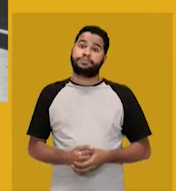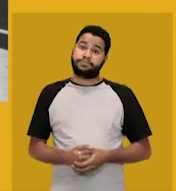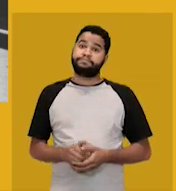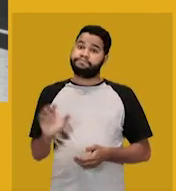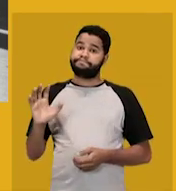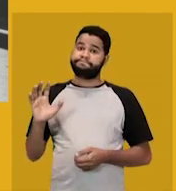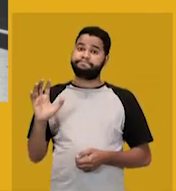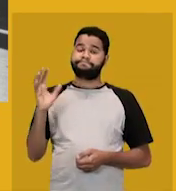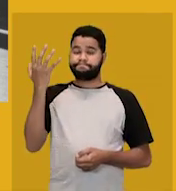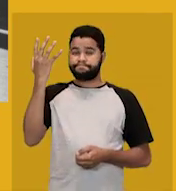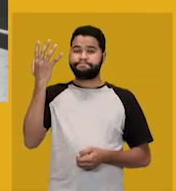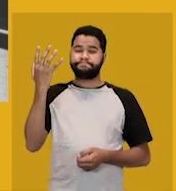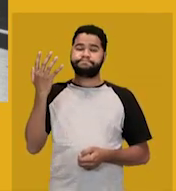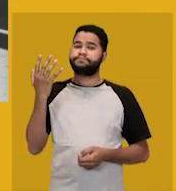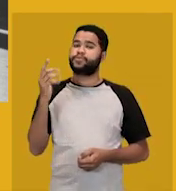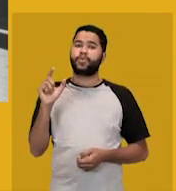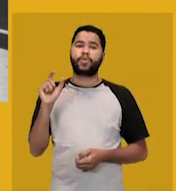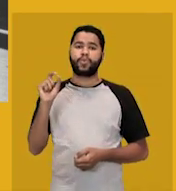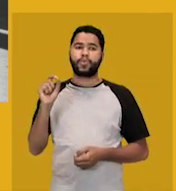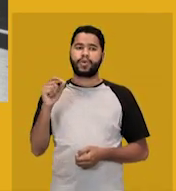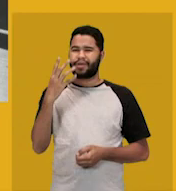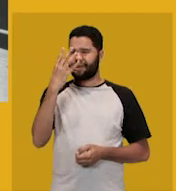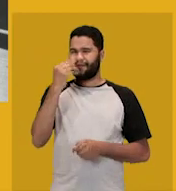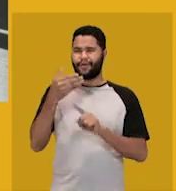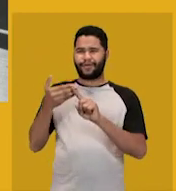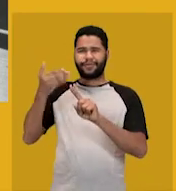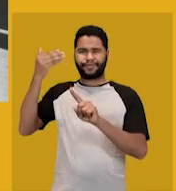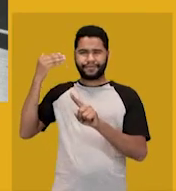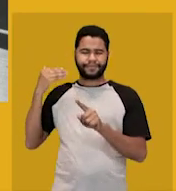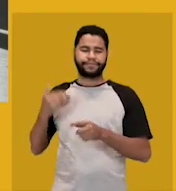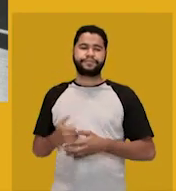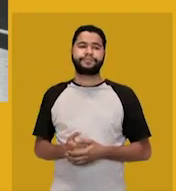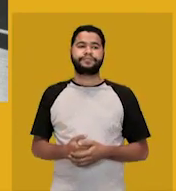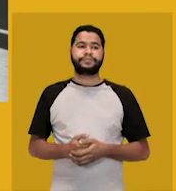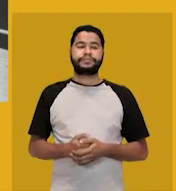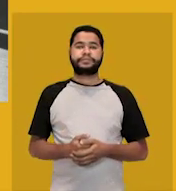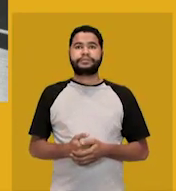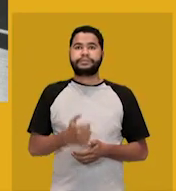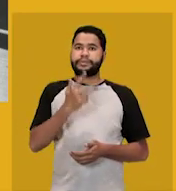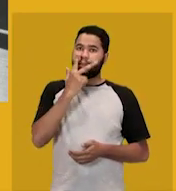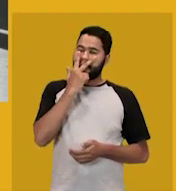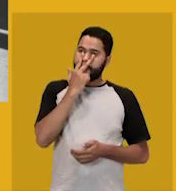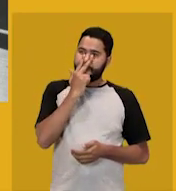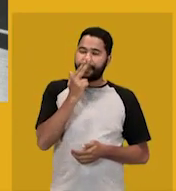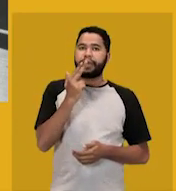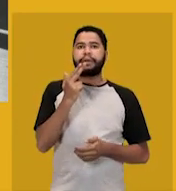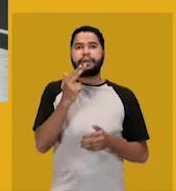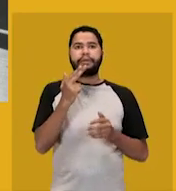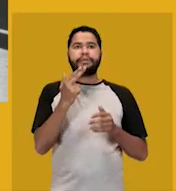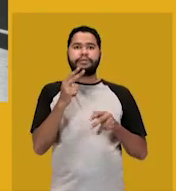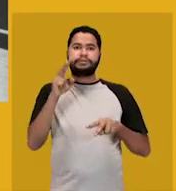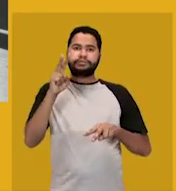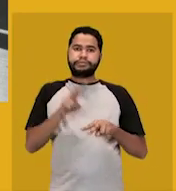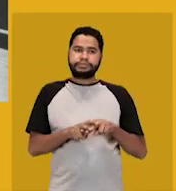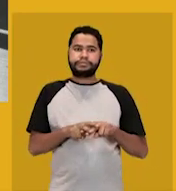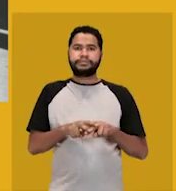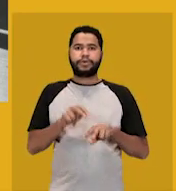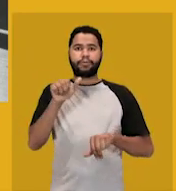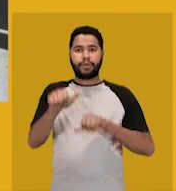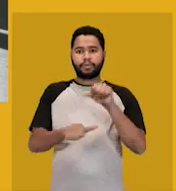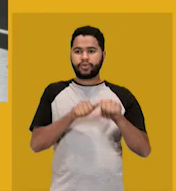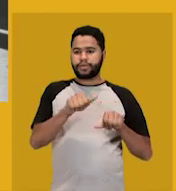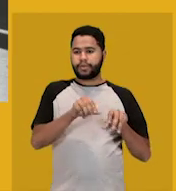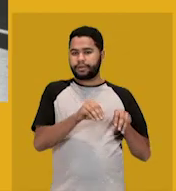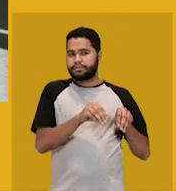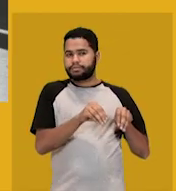situação daquela da foto anterior, né? A princípio era uma prisão, era uma mudança de localização,